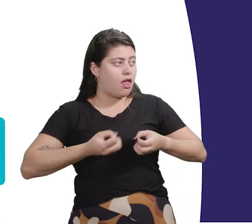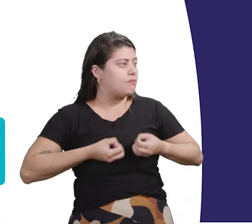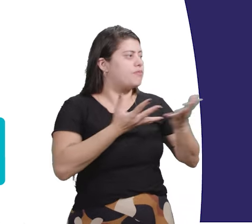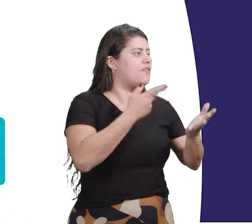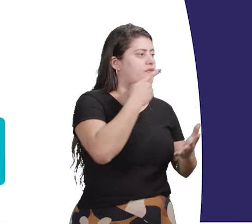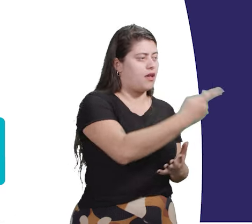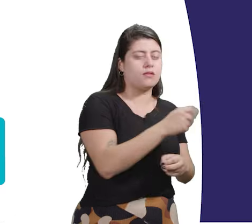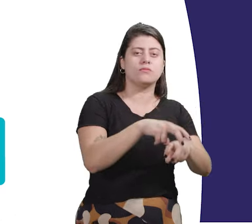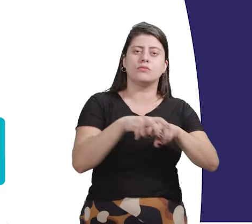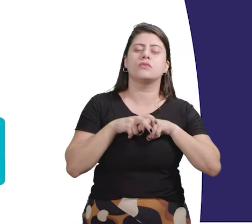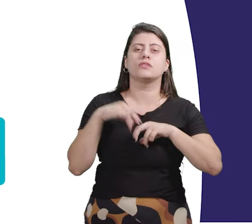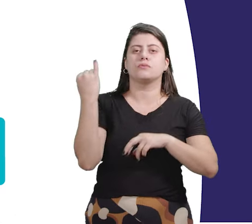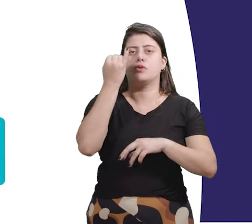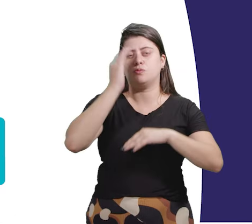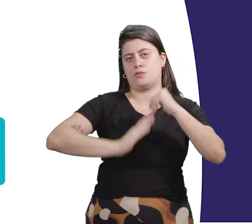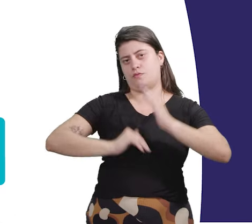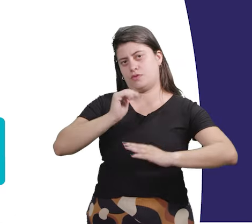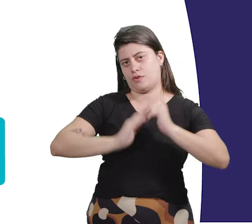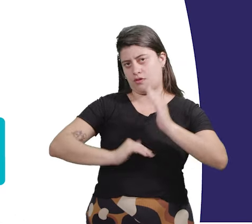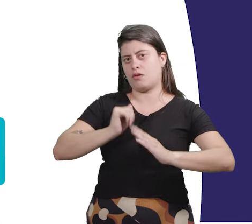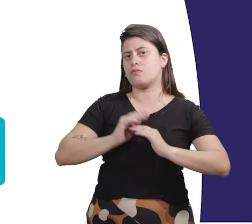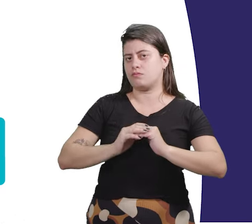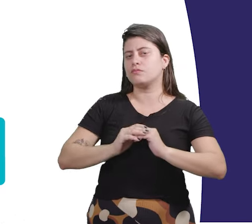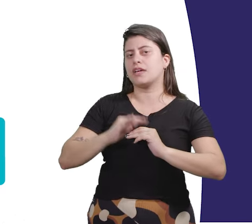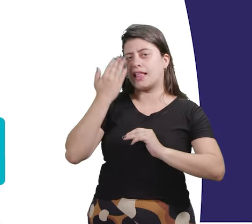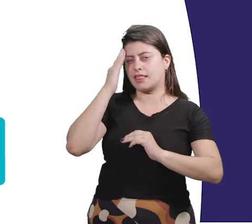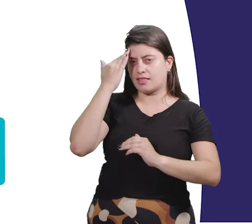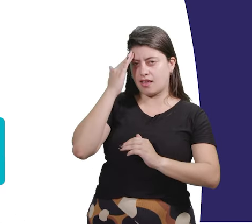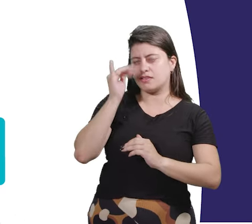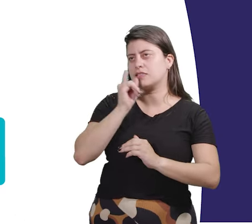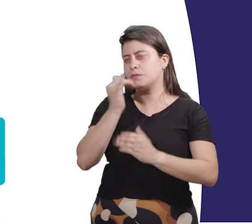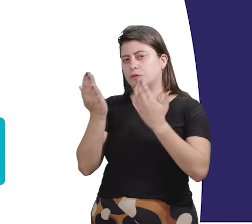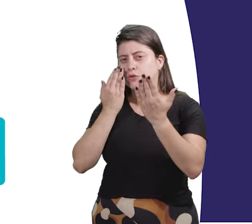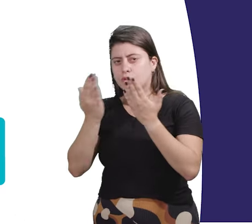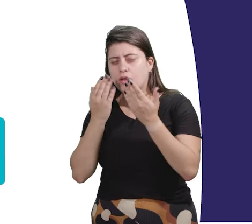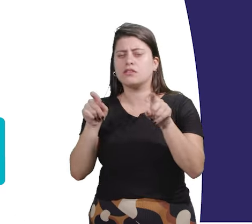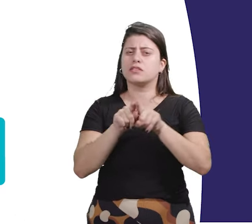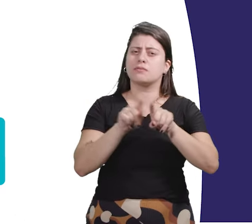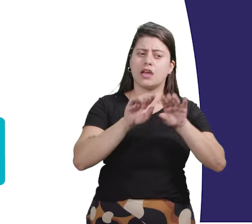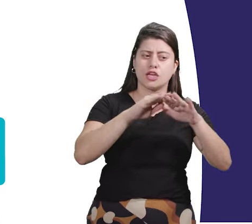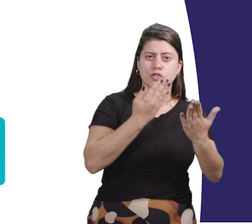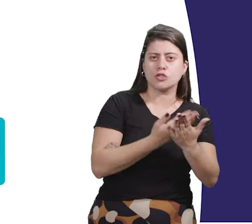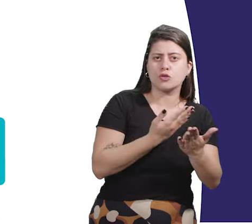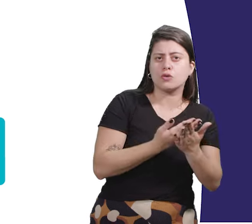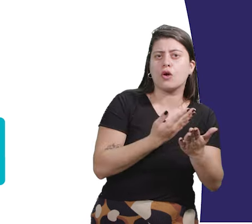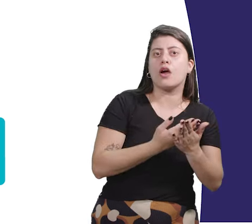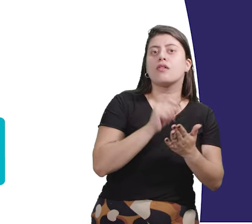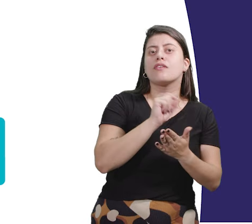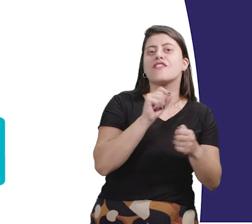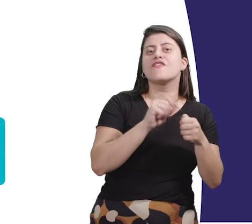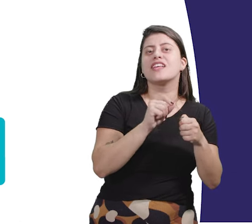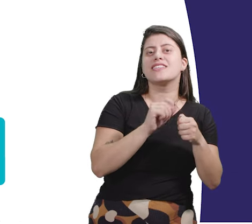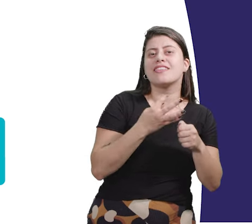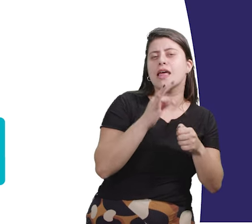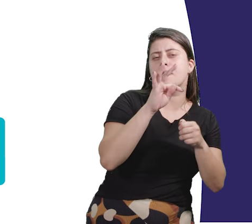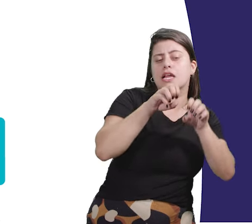de um psicólogo. Acho que cabe à escola também fazer trabalhos educativos, né, de preferência preventivos, né, para